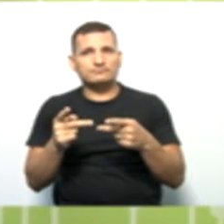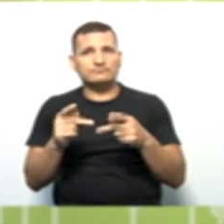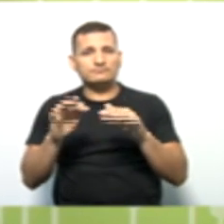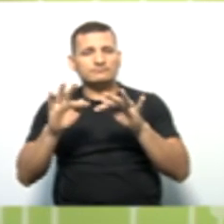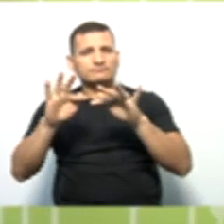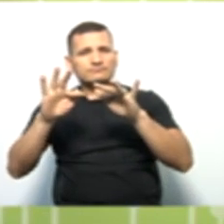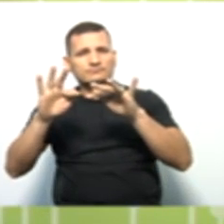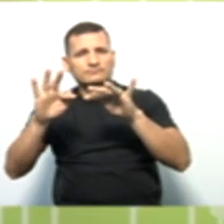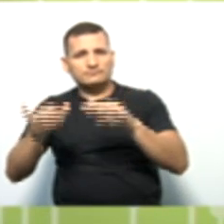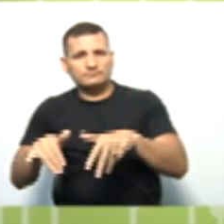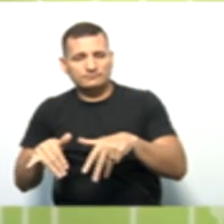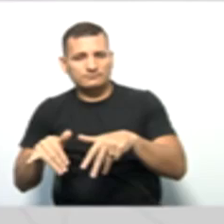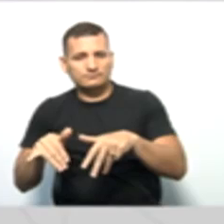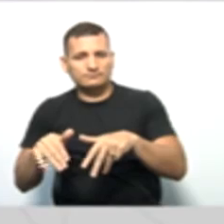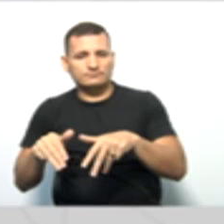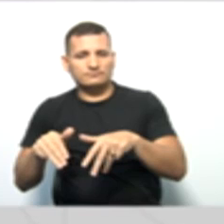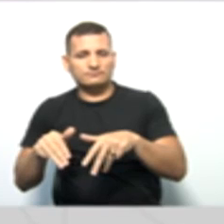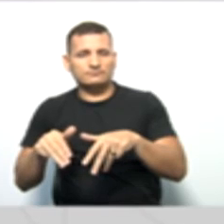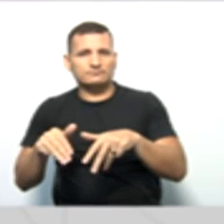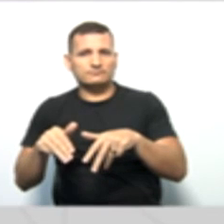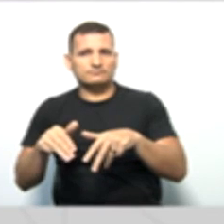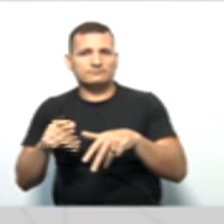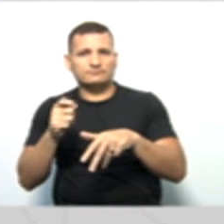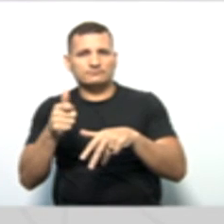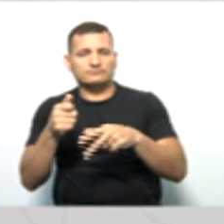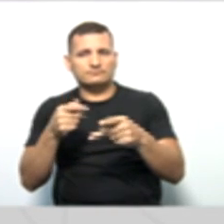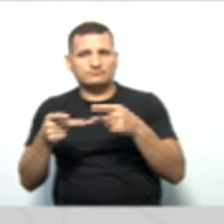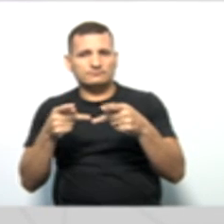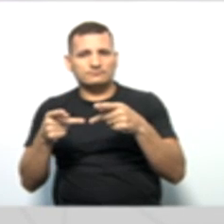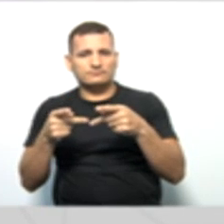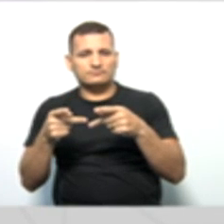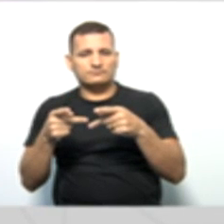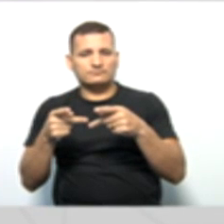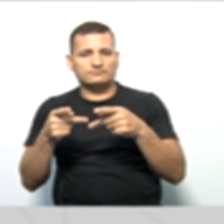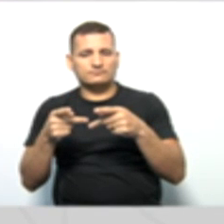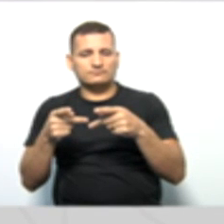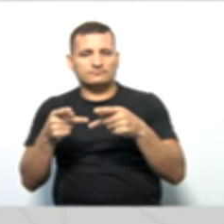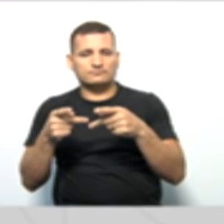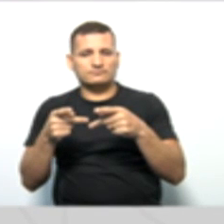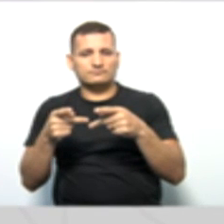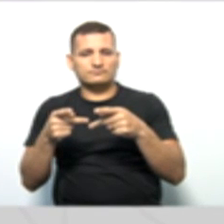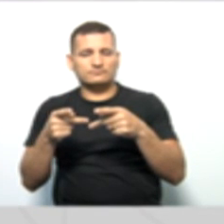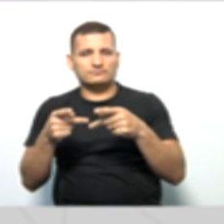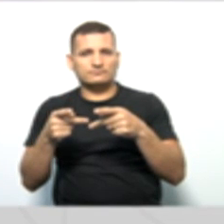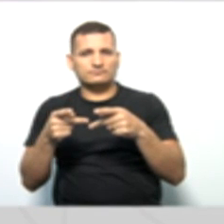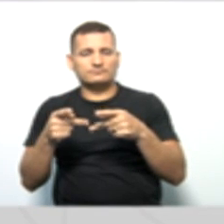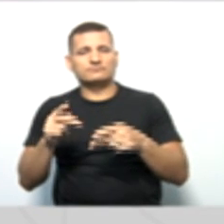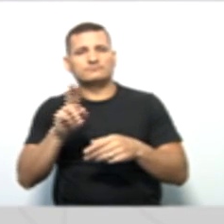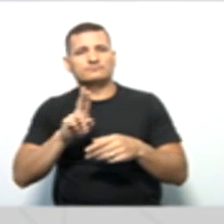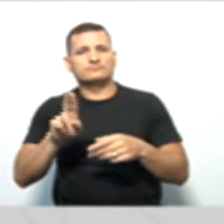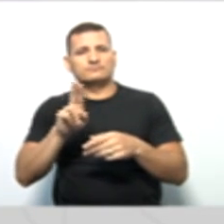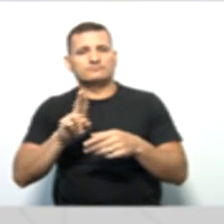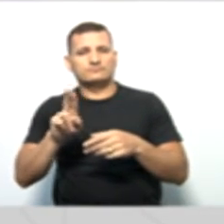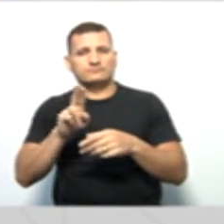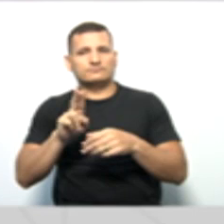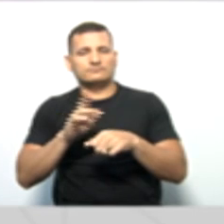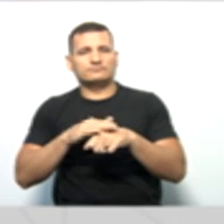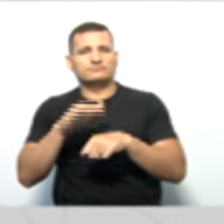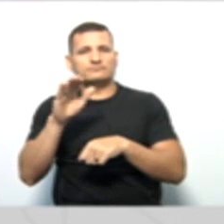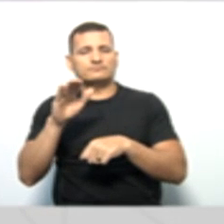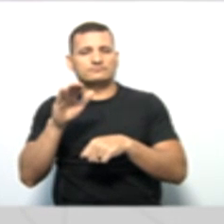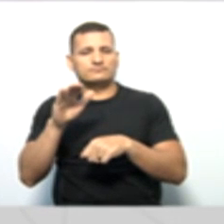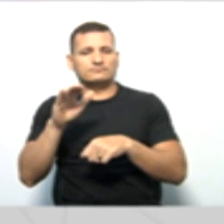finaliza aqui, você vai entrando na parte final do seu projeto, nessa etapa aqui, ó, você vai utilizar mais